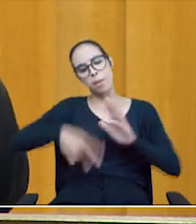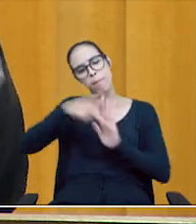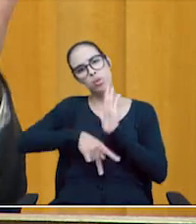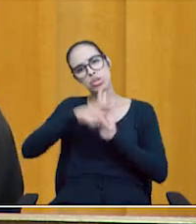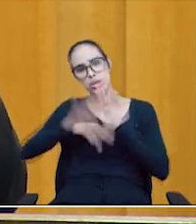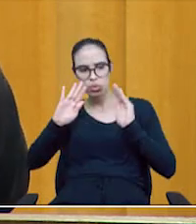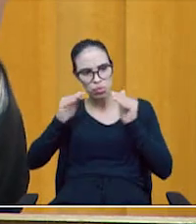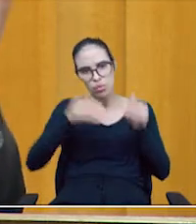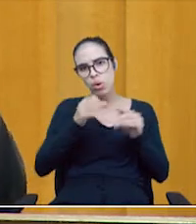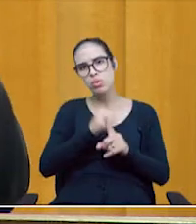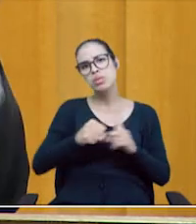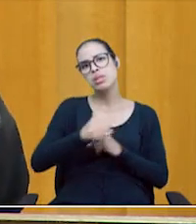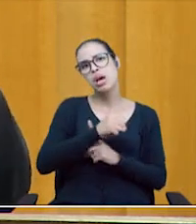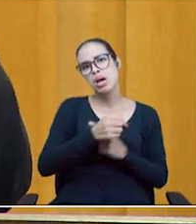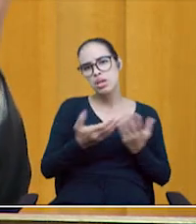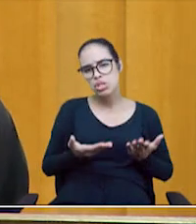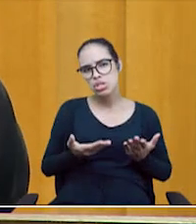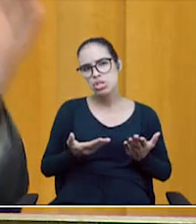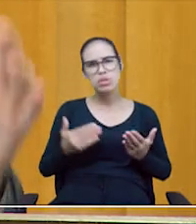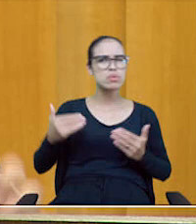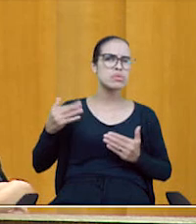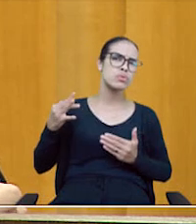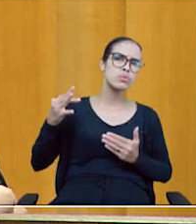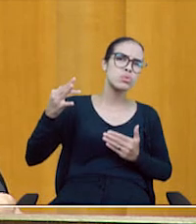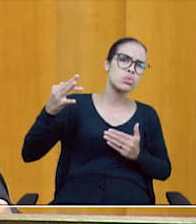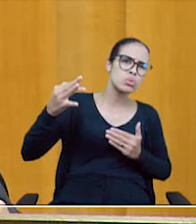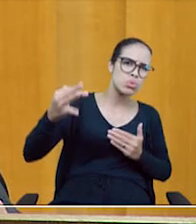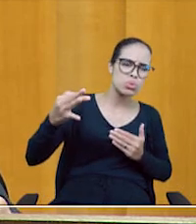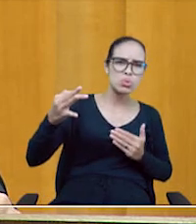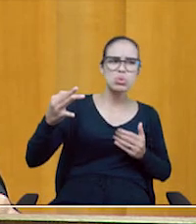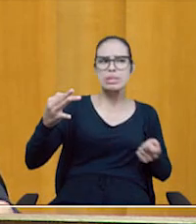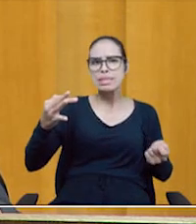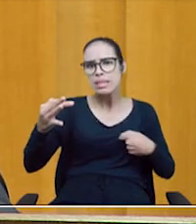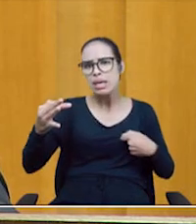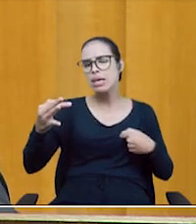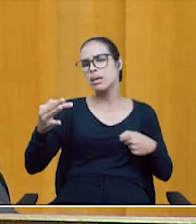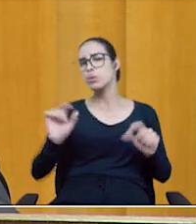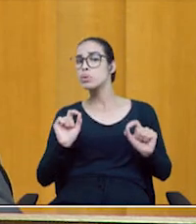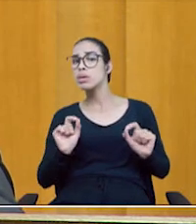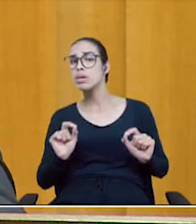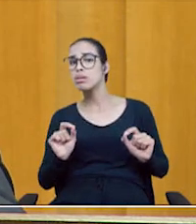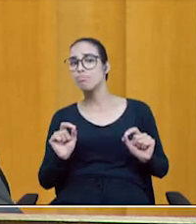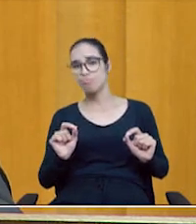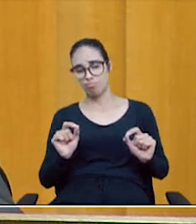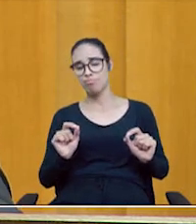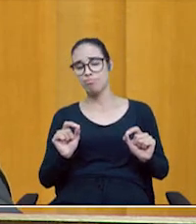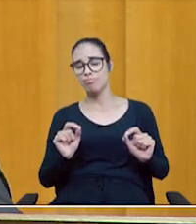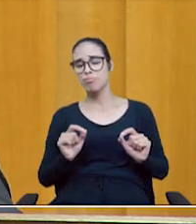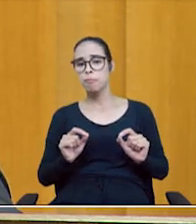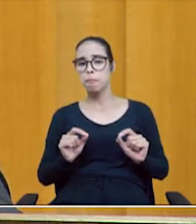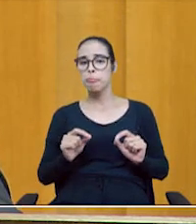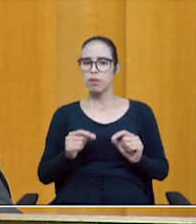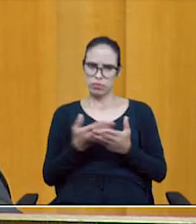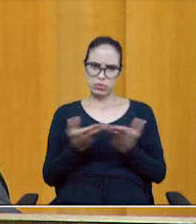como possíveis respostas, ainda que provisórias e precárias, para isso que nós estamos vivendo hoje? Para aqueles que me conhecem, sabem que eu não